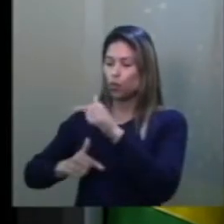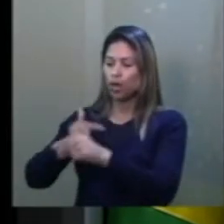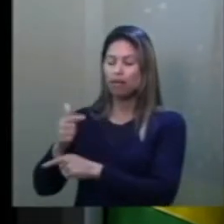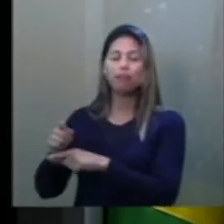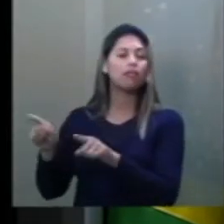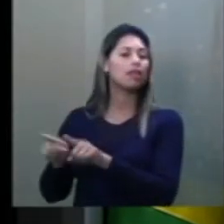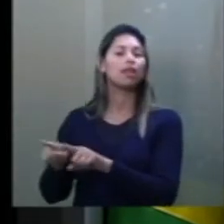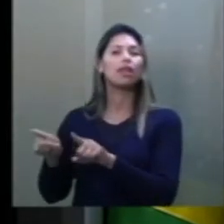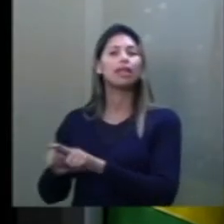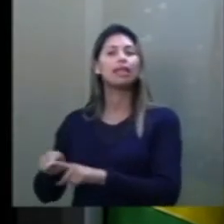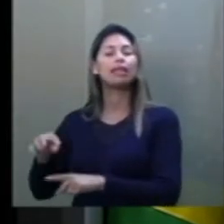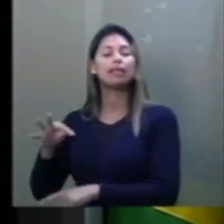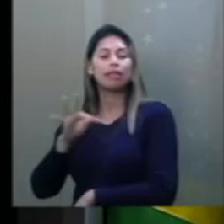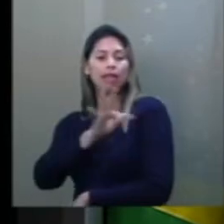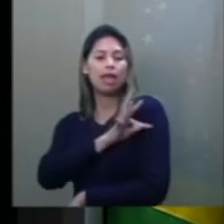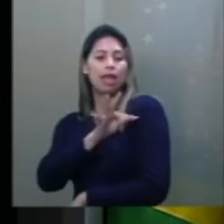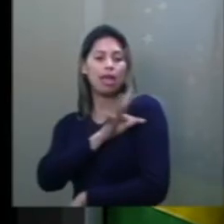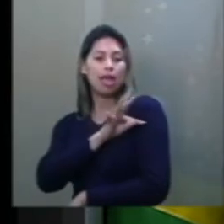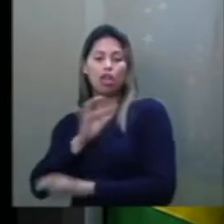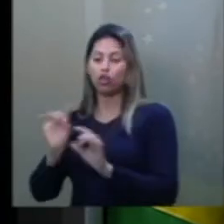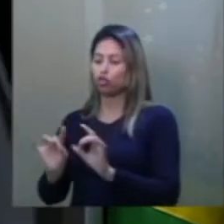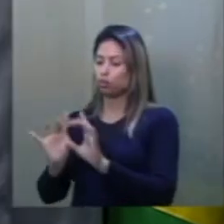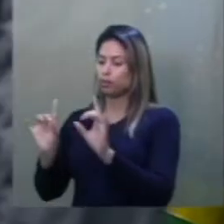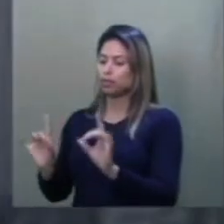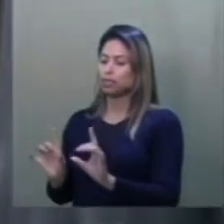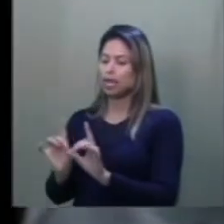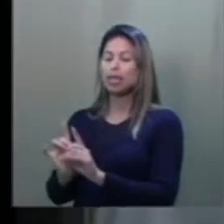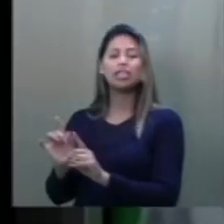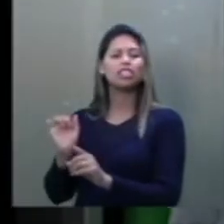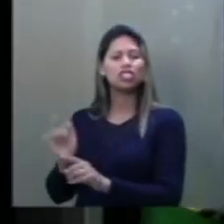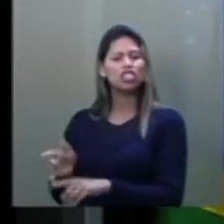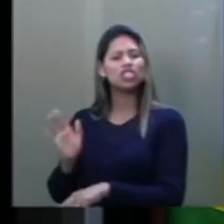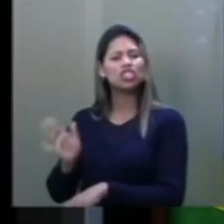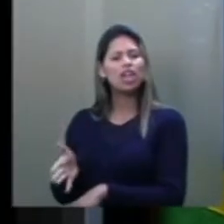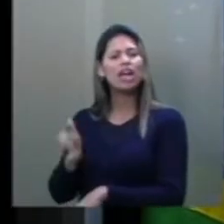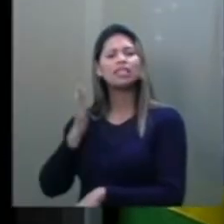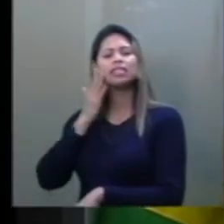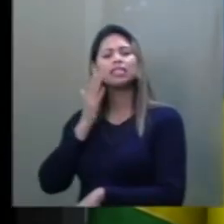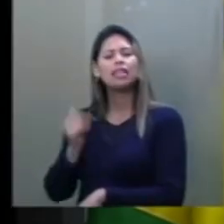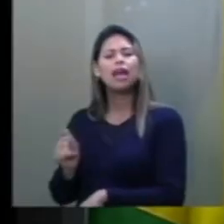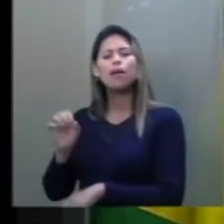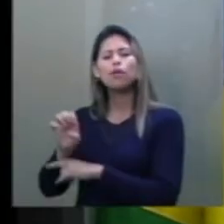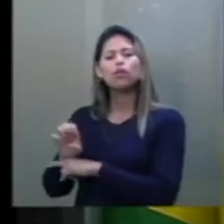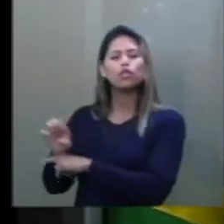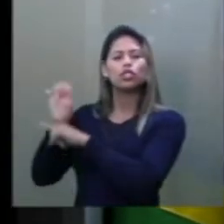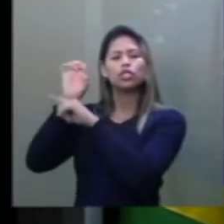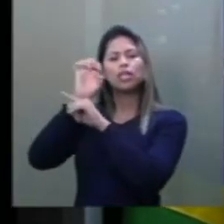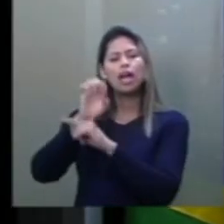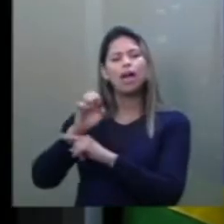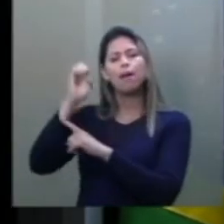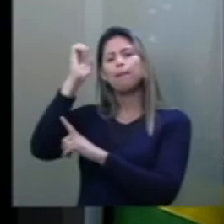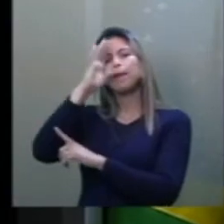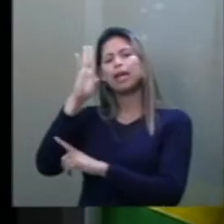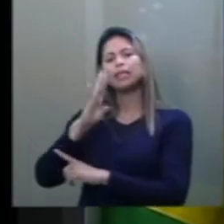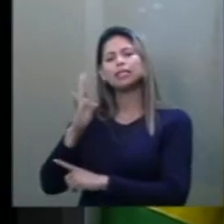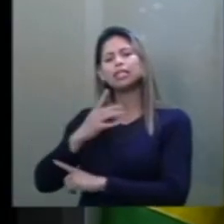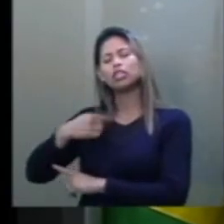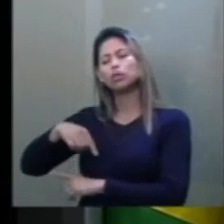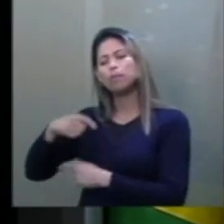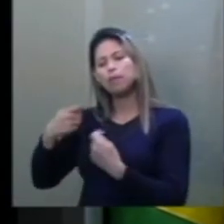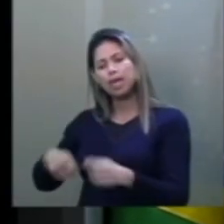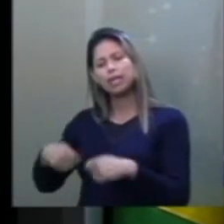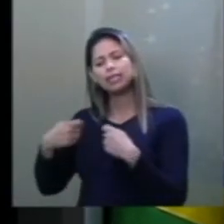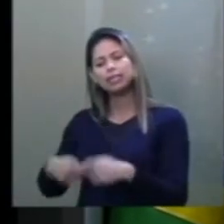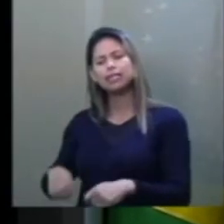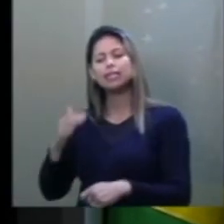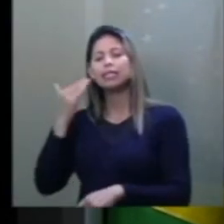penal, técnicos e especialistas, estou convencido de que o Estado brasileiro precisa reconhecer